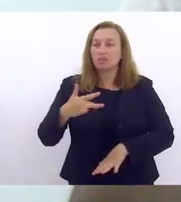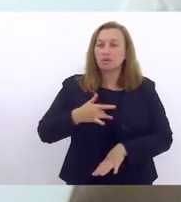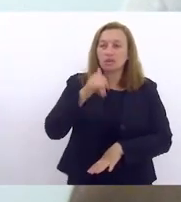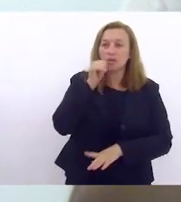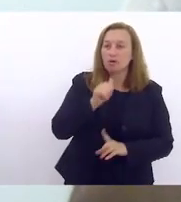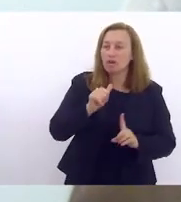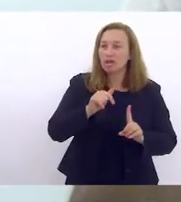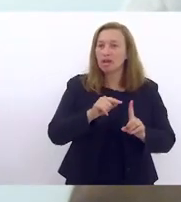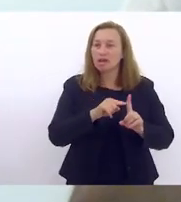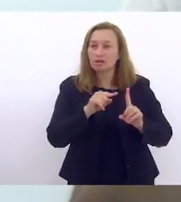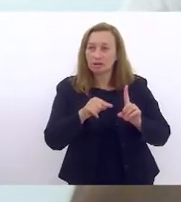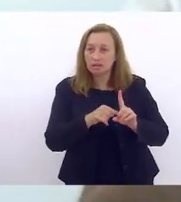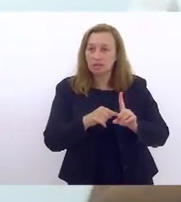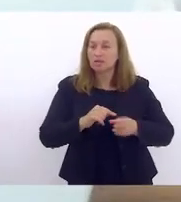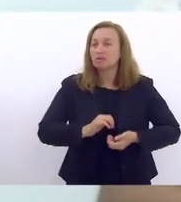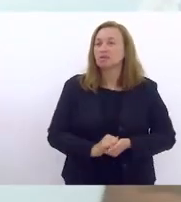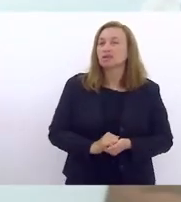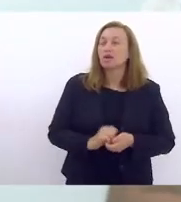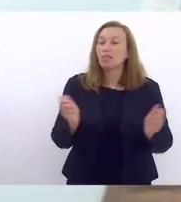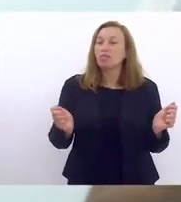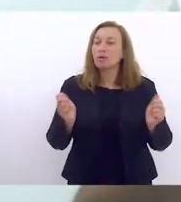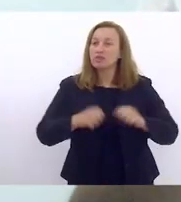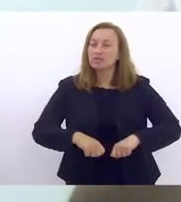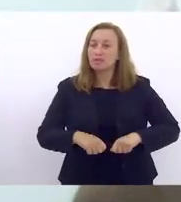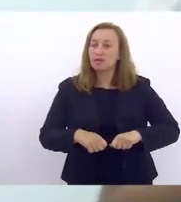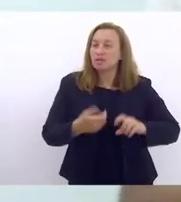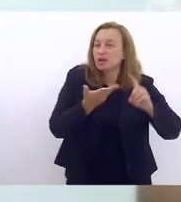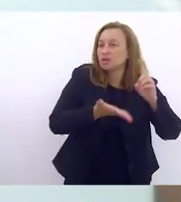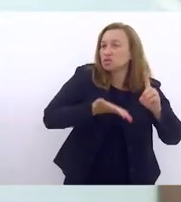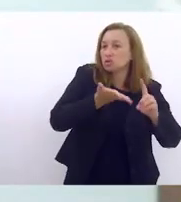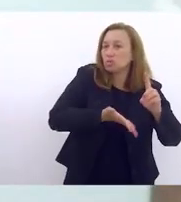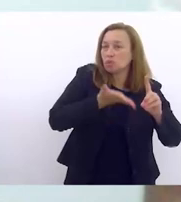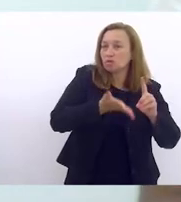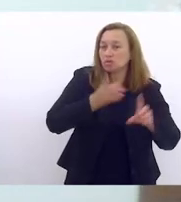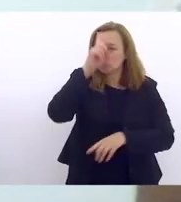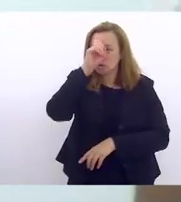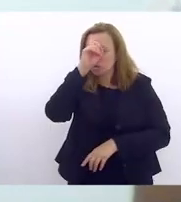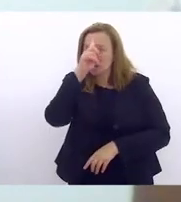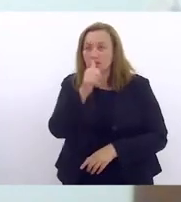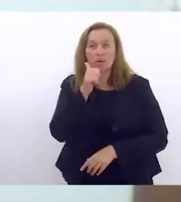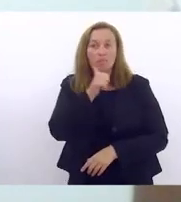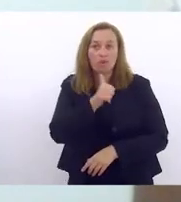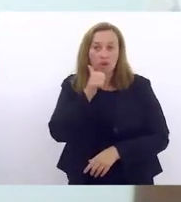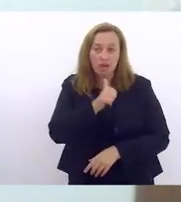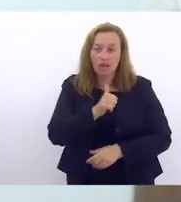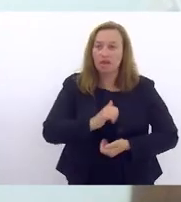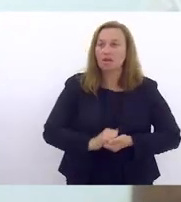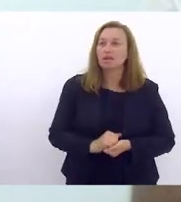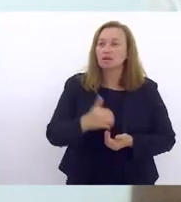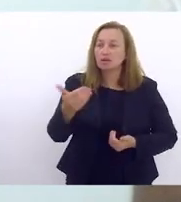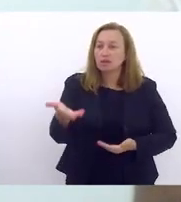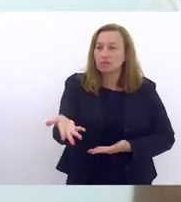materna e infantil. Possibilitar a atuação de doulas no Hospital da Mulher Eloneida Studart,